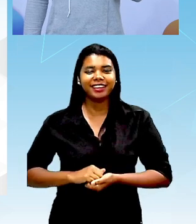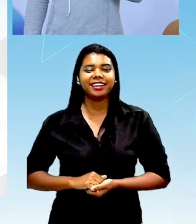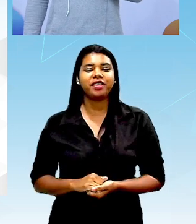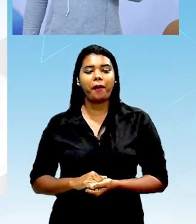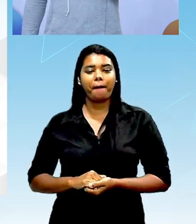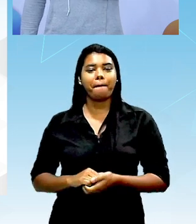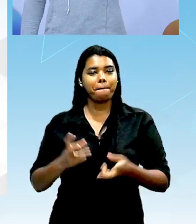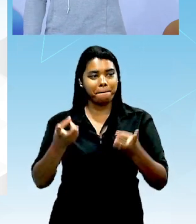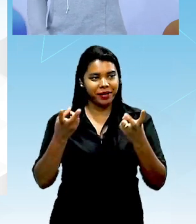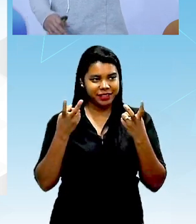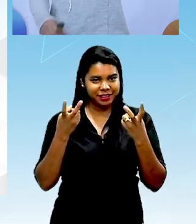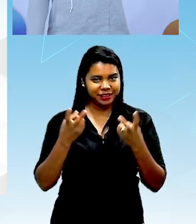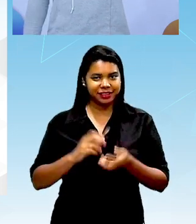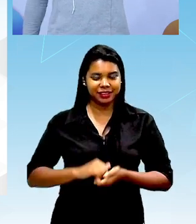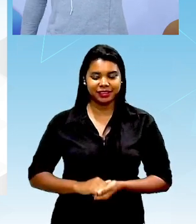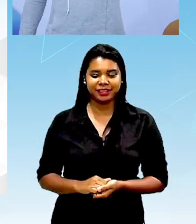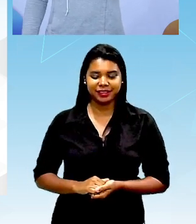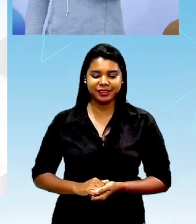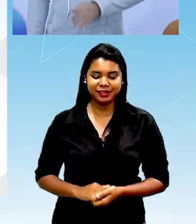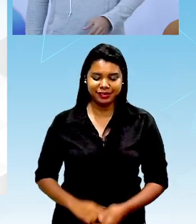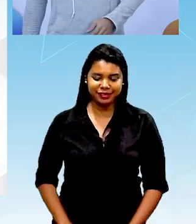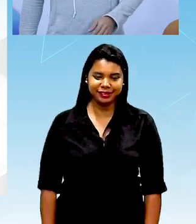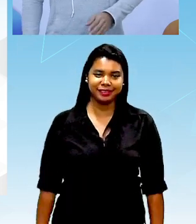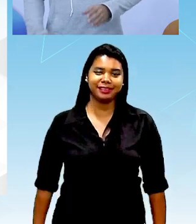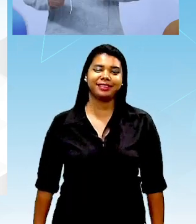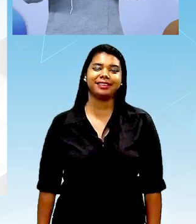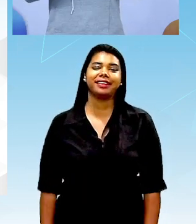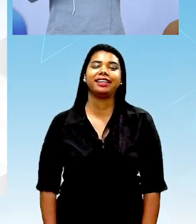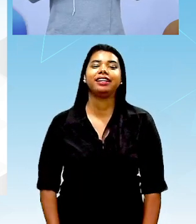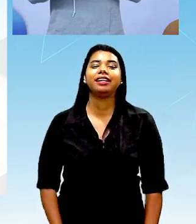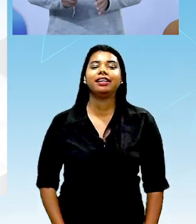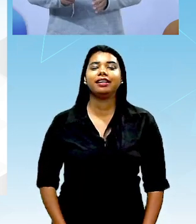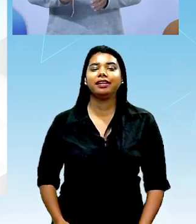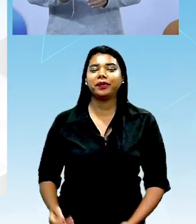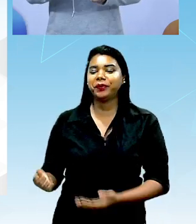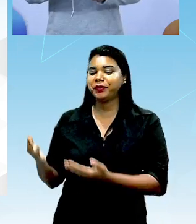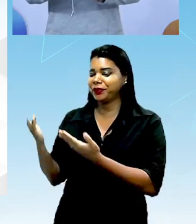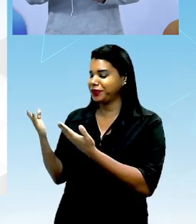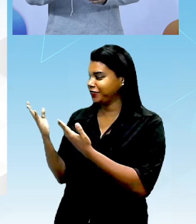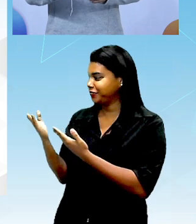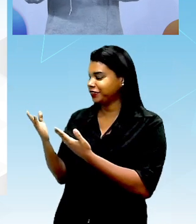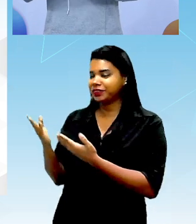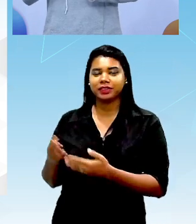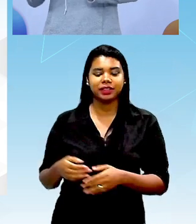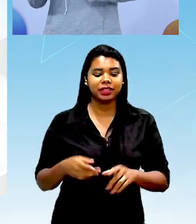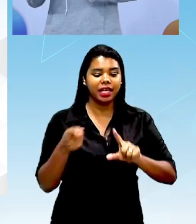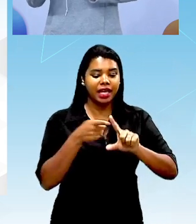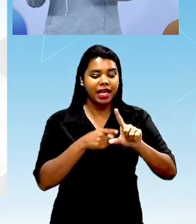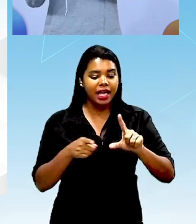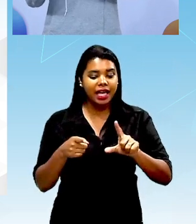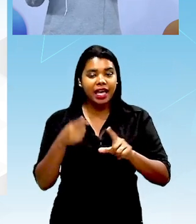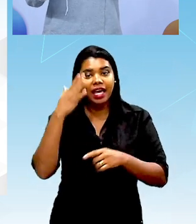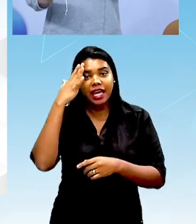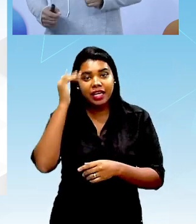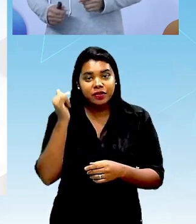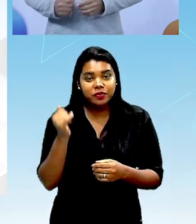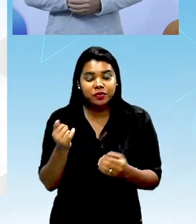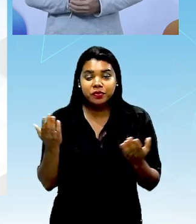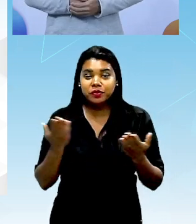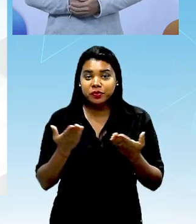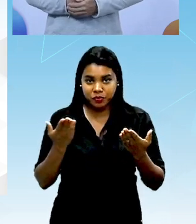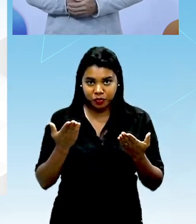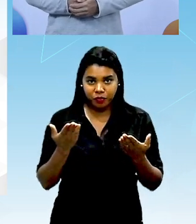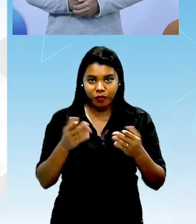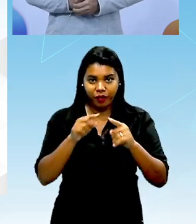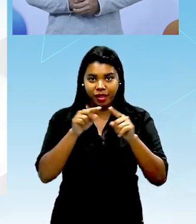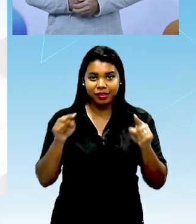Mas preste atenção. Mantém aí, Manuel. Obrigado, sim? Olha, com esse ângulo, eu sei qual é o tipo desse